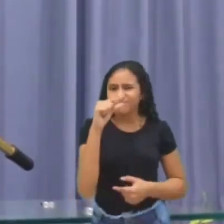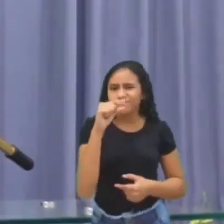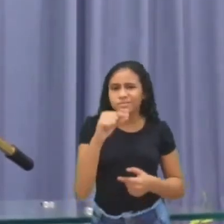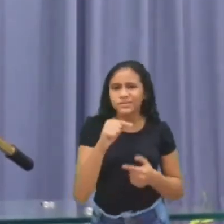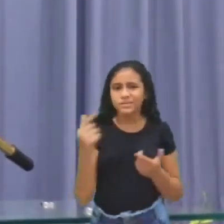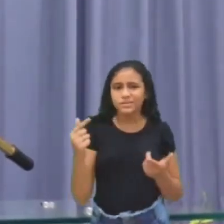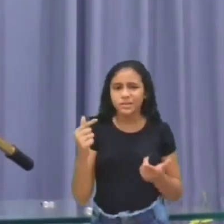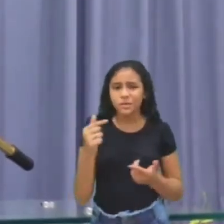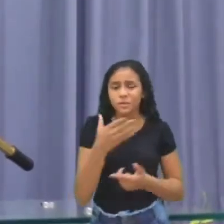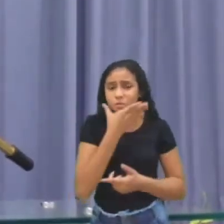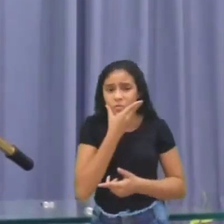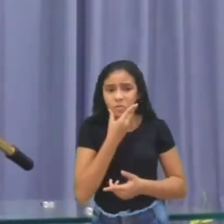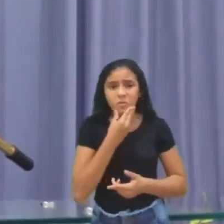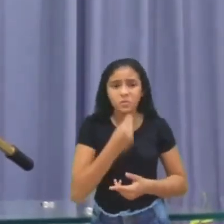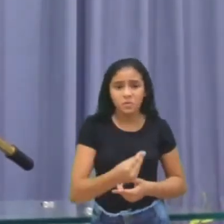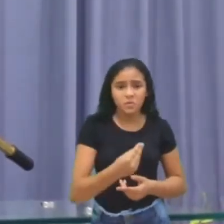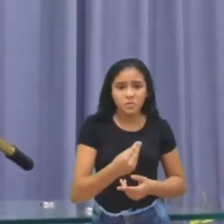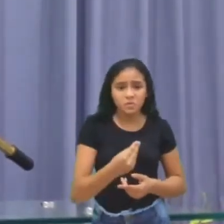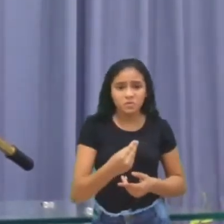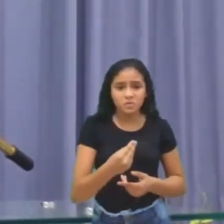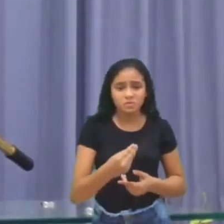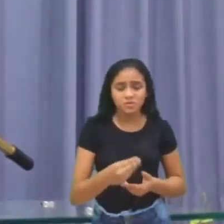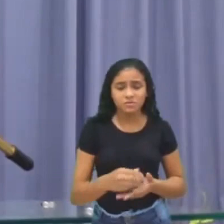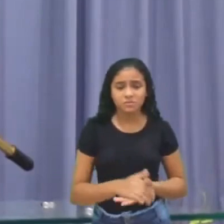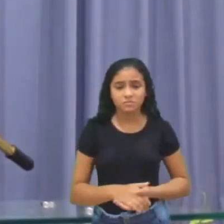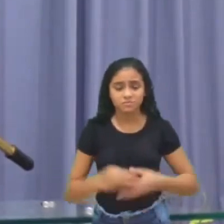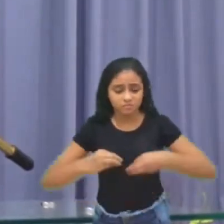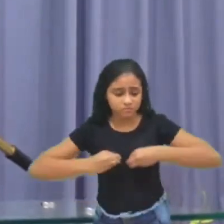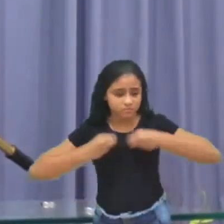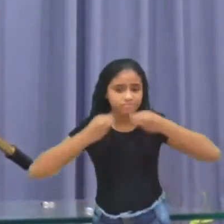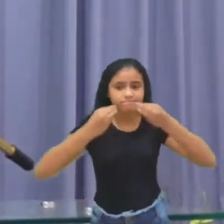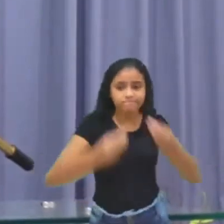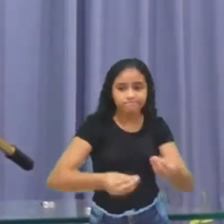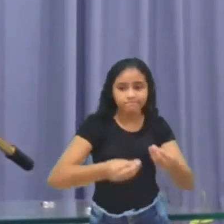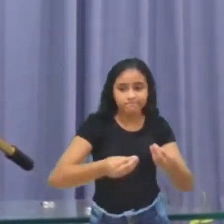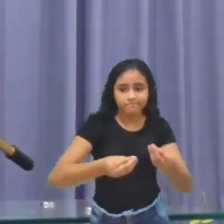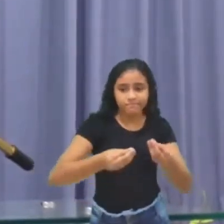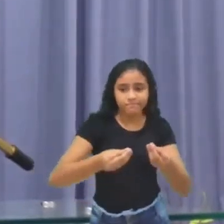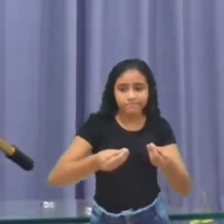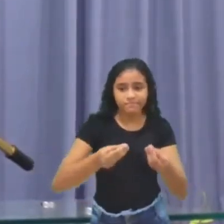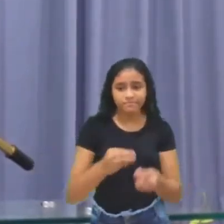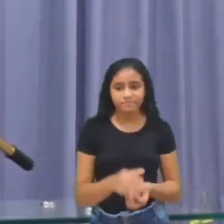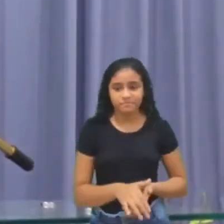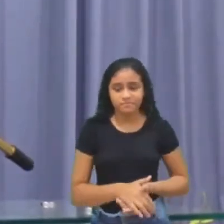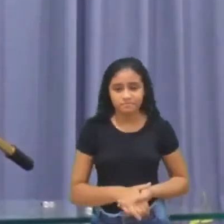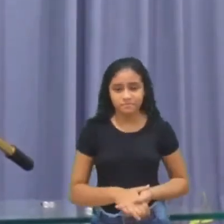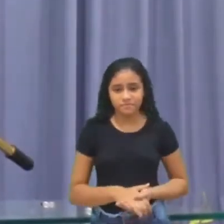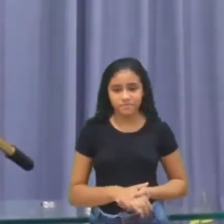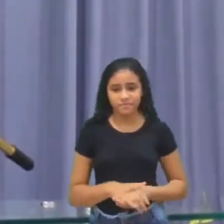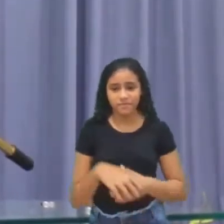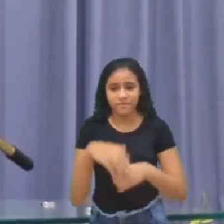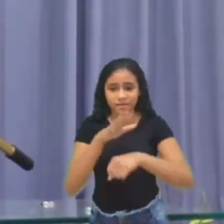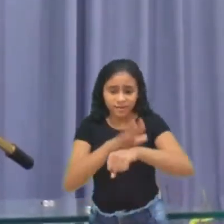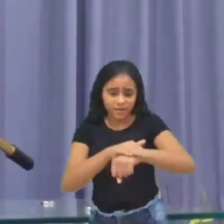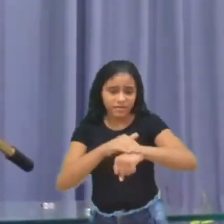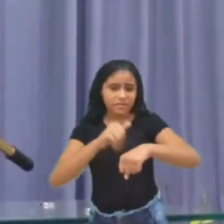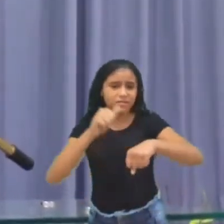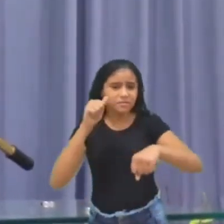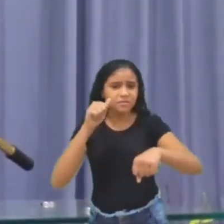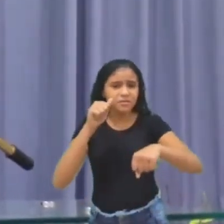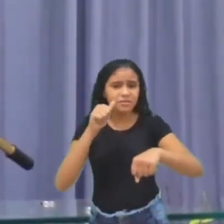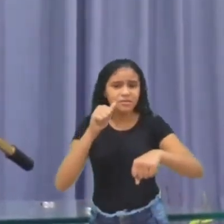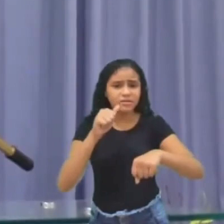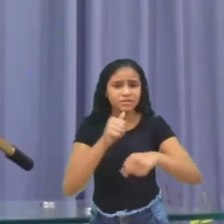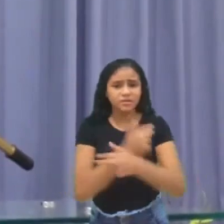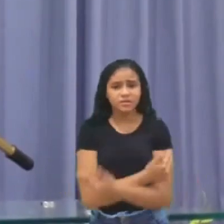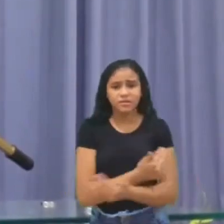homens trouxeram sobre uma verga. Trouxeram também romães e figos. Chamou-se aquele lugar o Vale de Escol